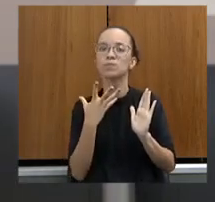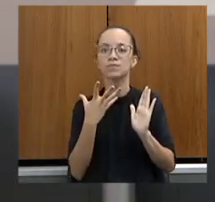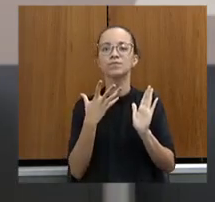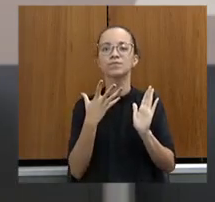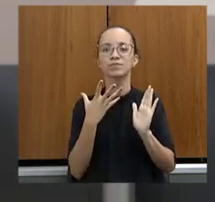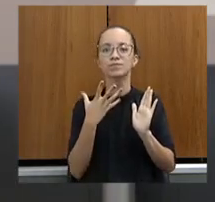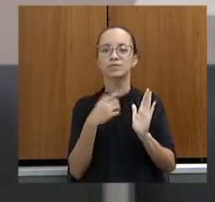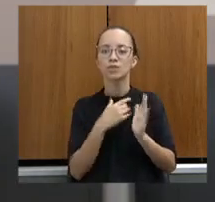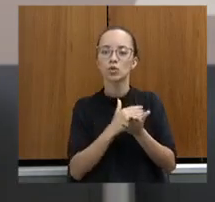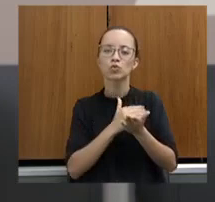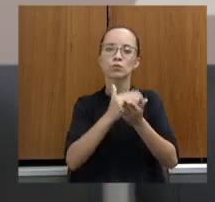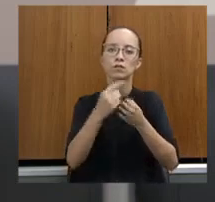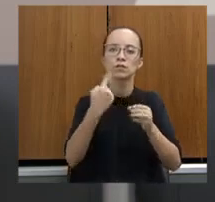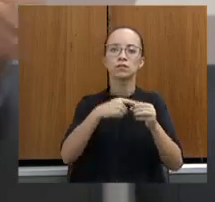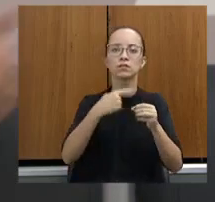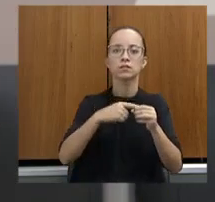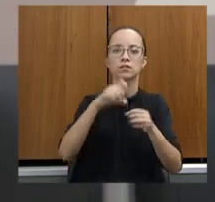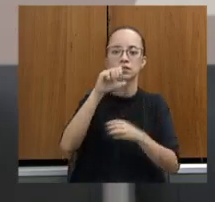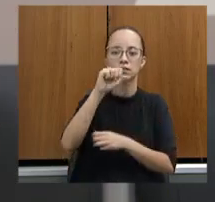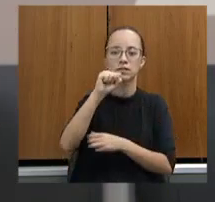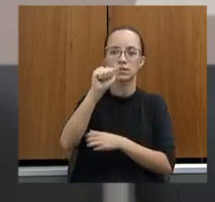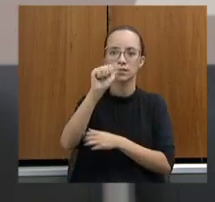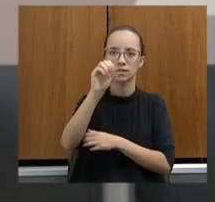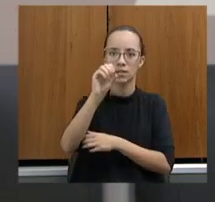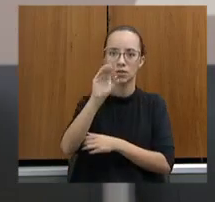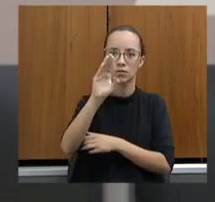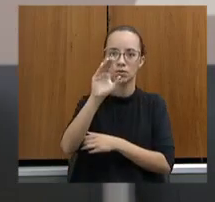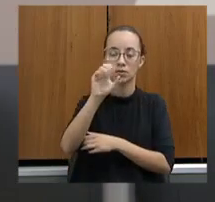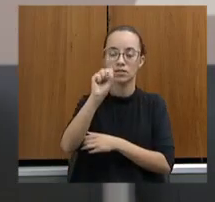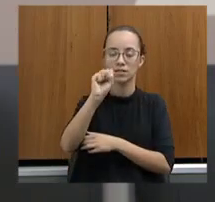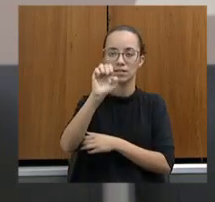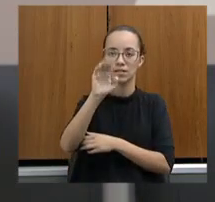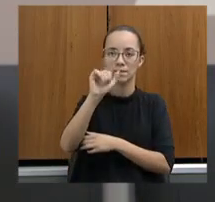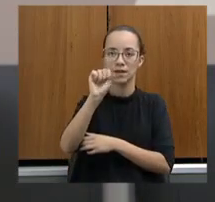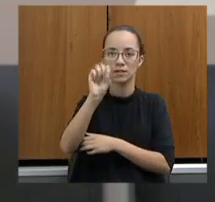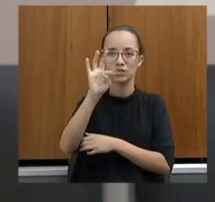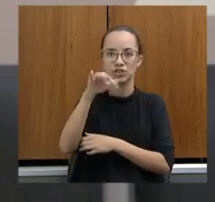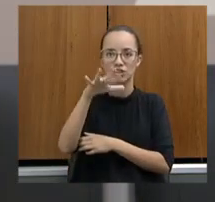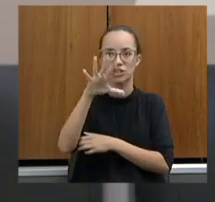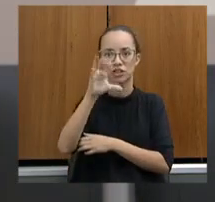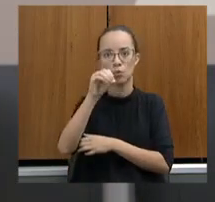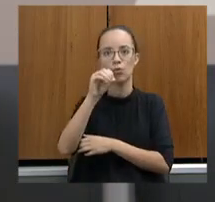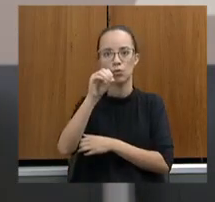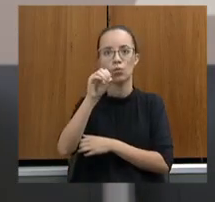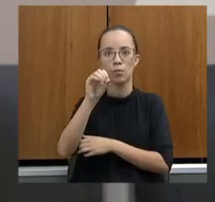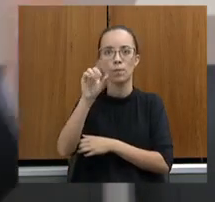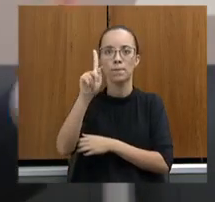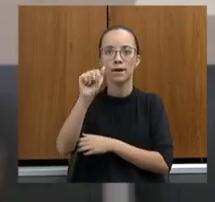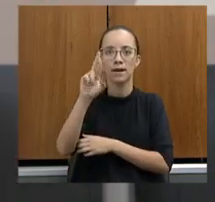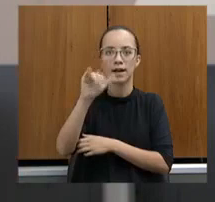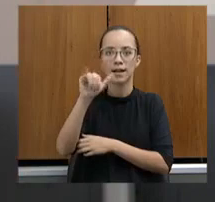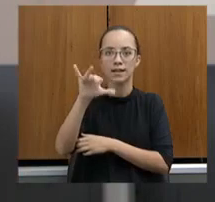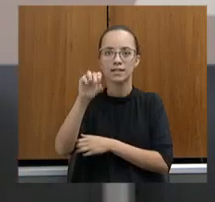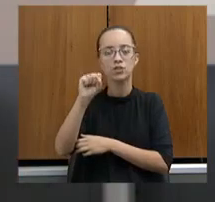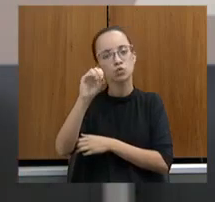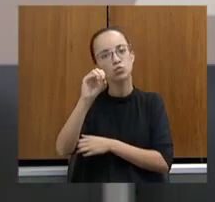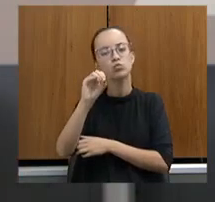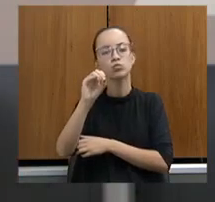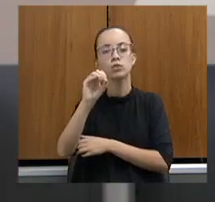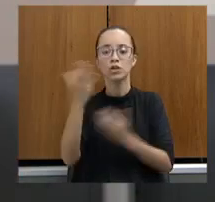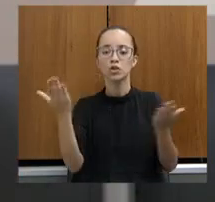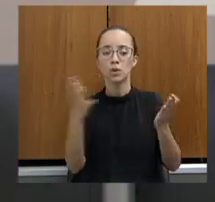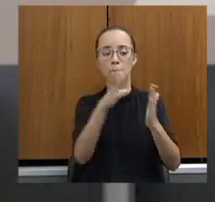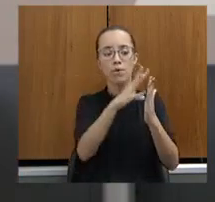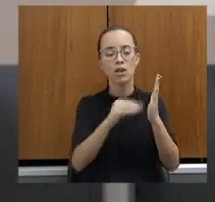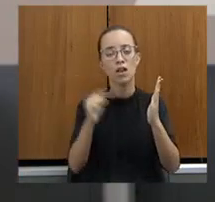que nós iniciamos já em São Sebastião do Paraíso o governador Romeu Zema esteve conosco o paraíso guardinha e que serviu de espelho